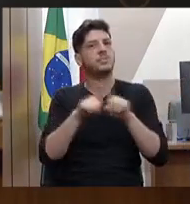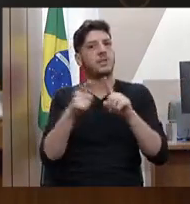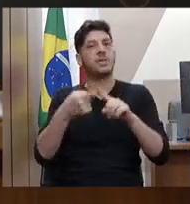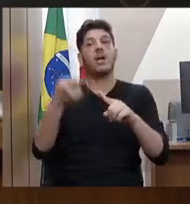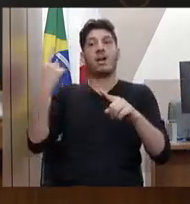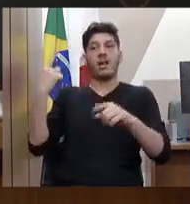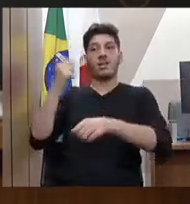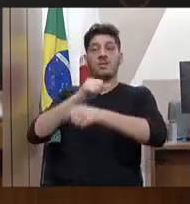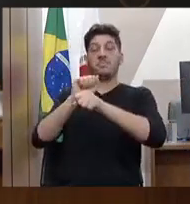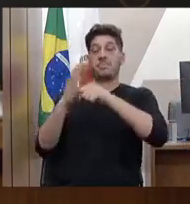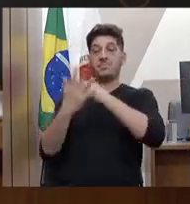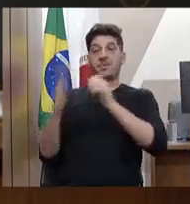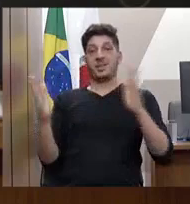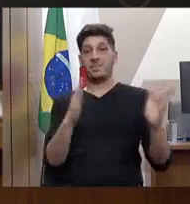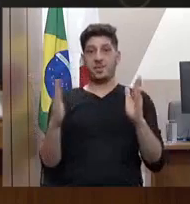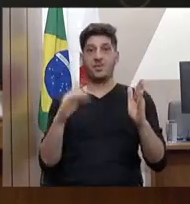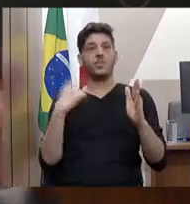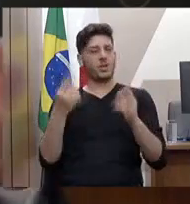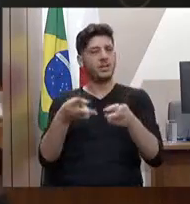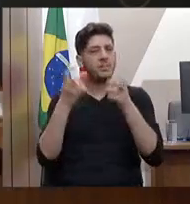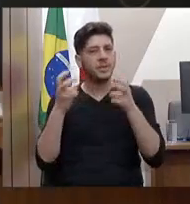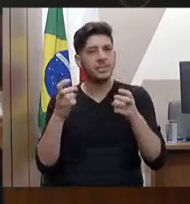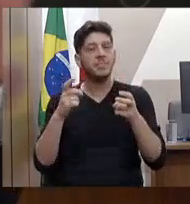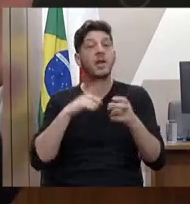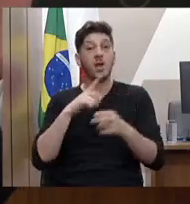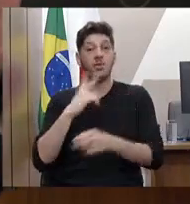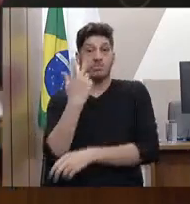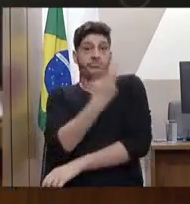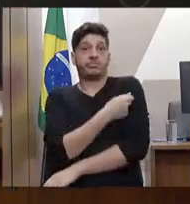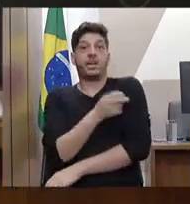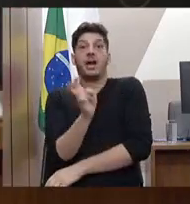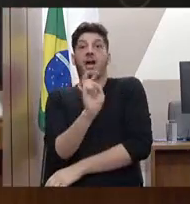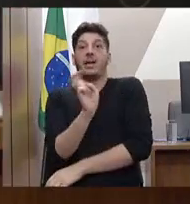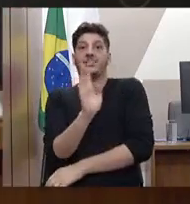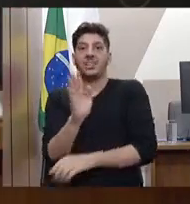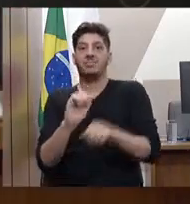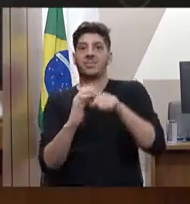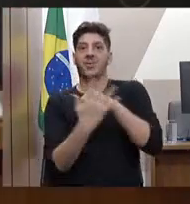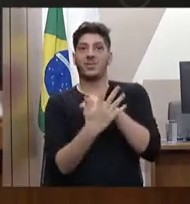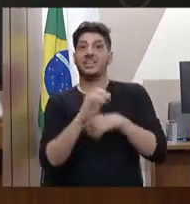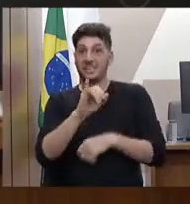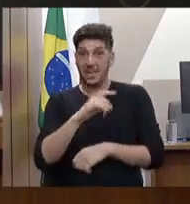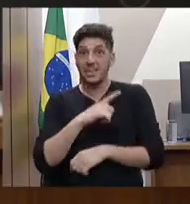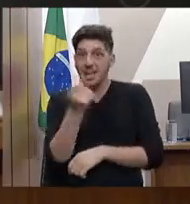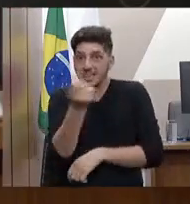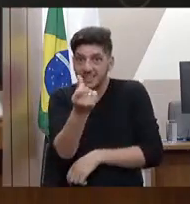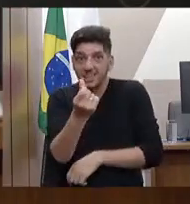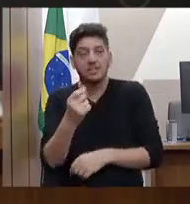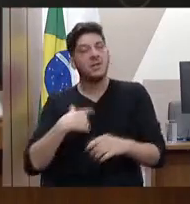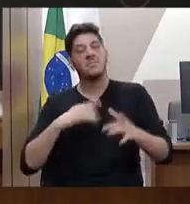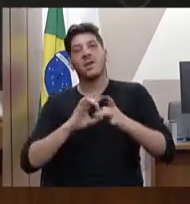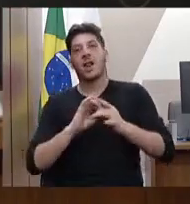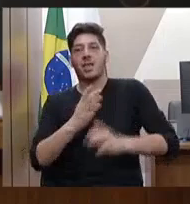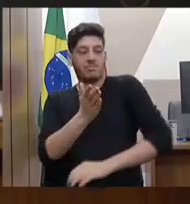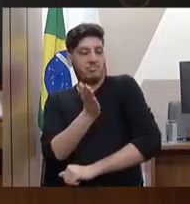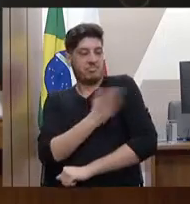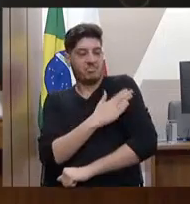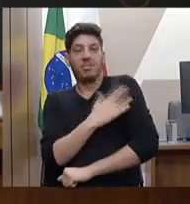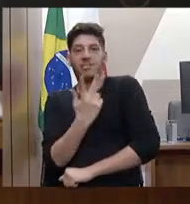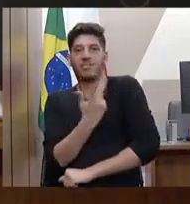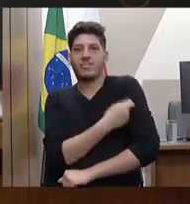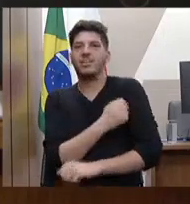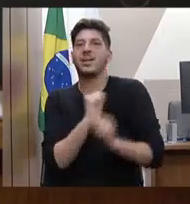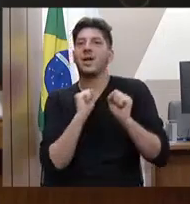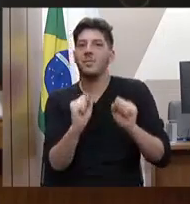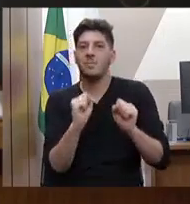agora nessa na bivalente eu já tomei a quinta se tiver a sexta dose meu braço inteiramente as horas é para isso a gente tá acostumado